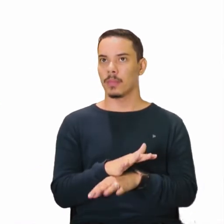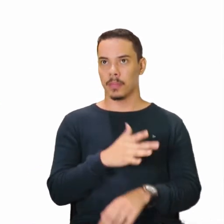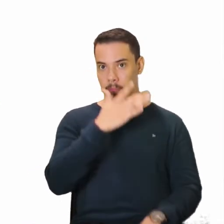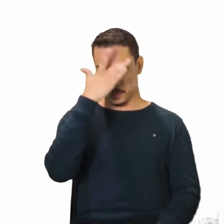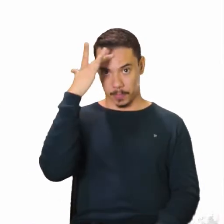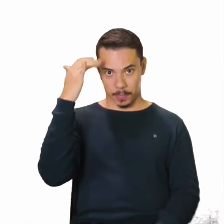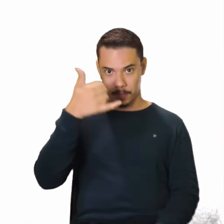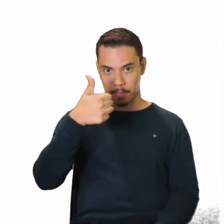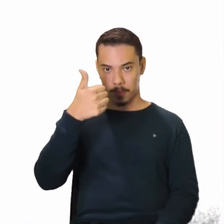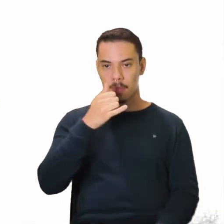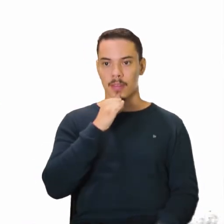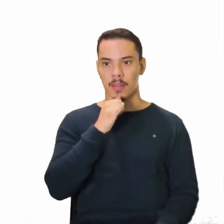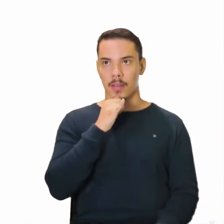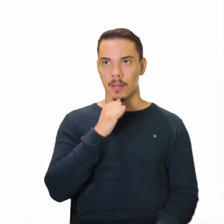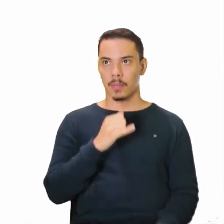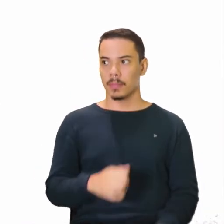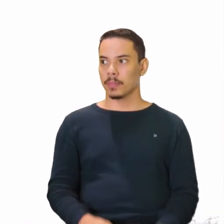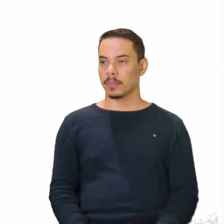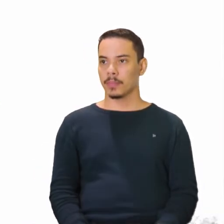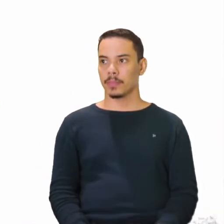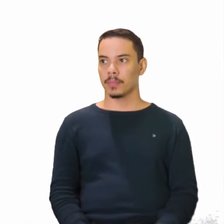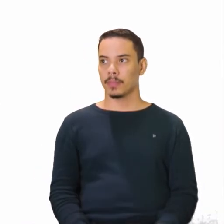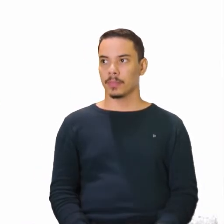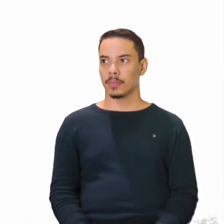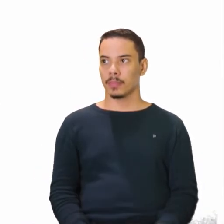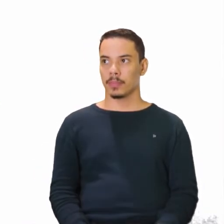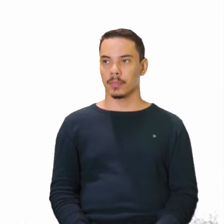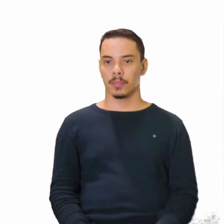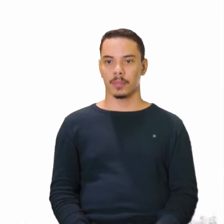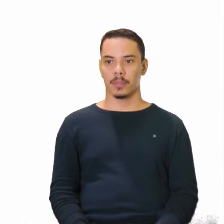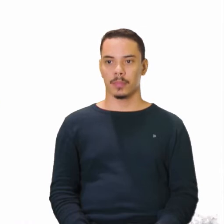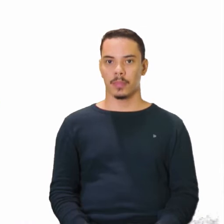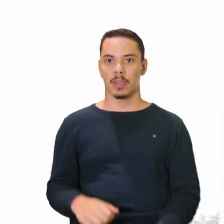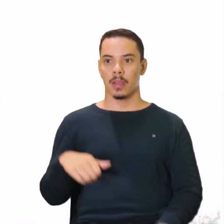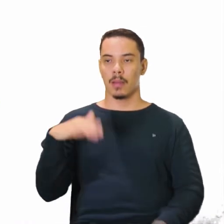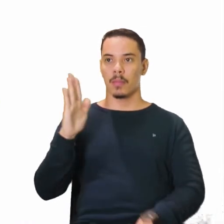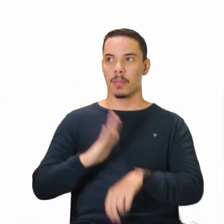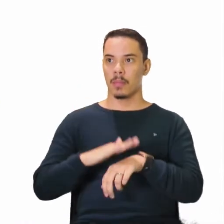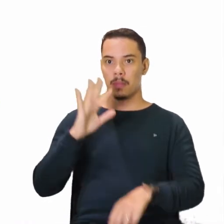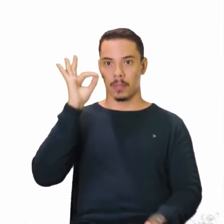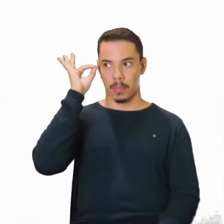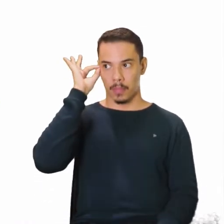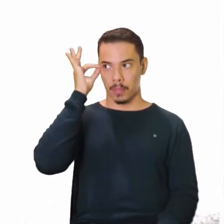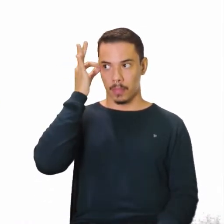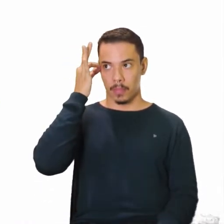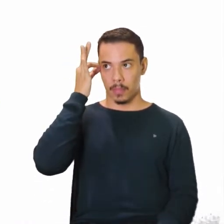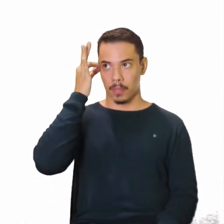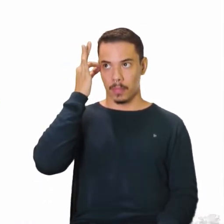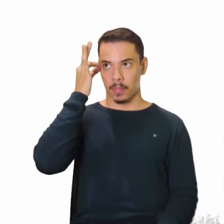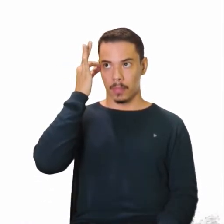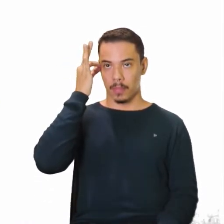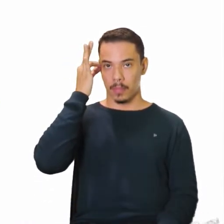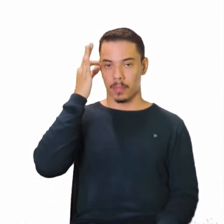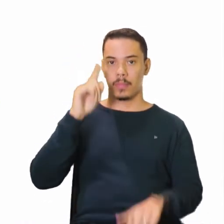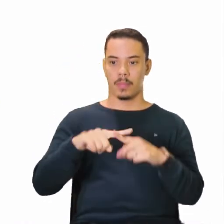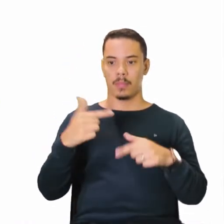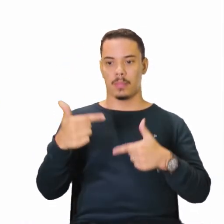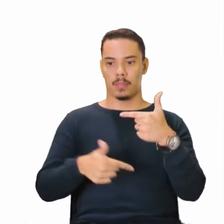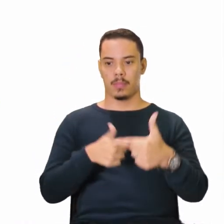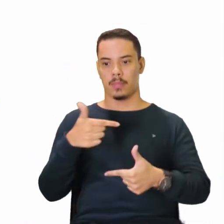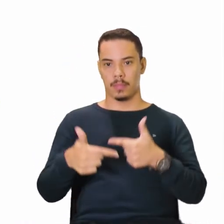exemplo. Ela saiu mais cedo, já que não havia mais